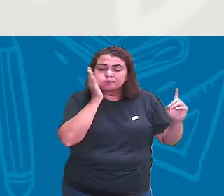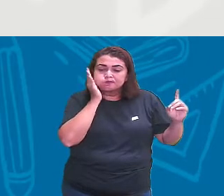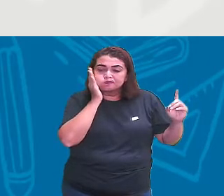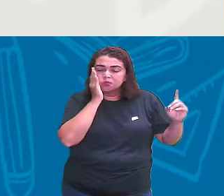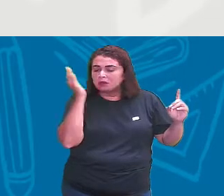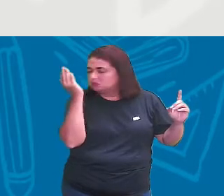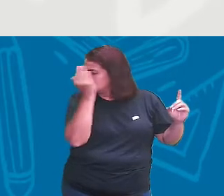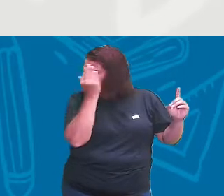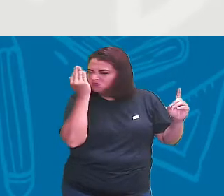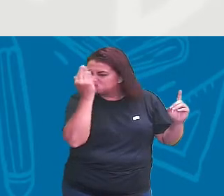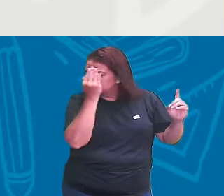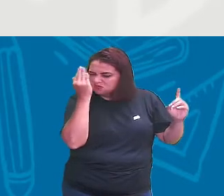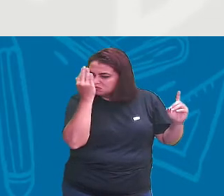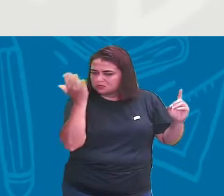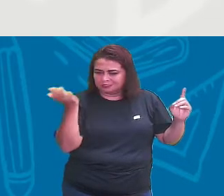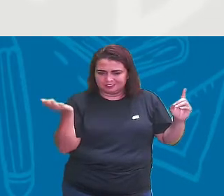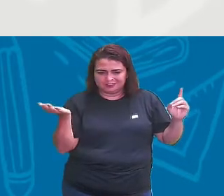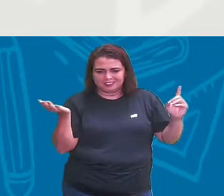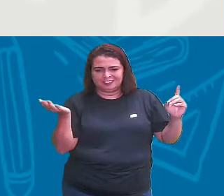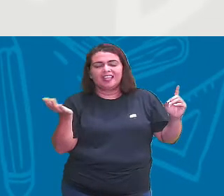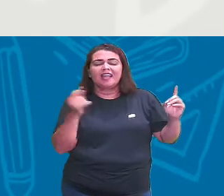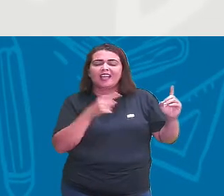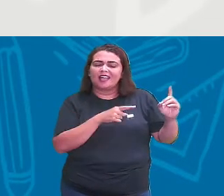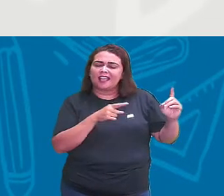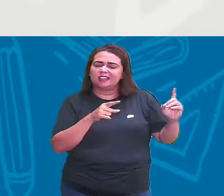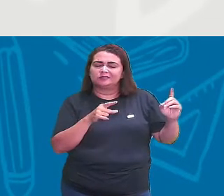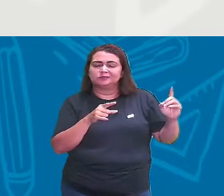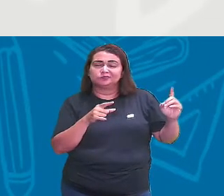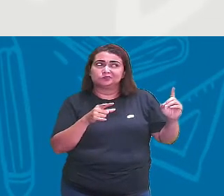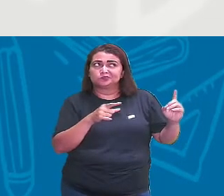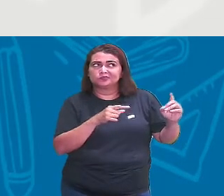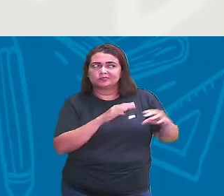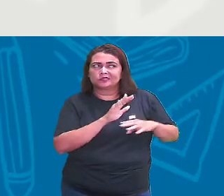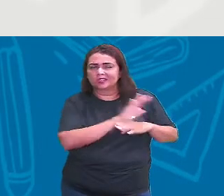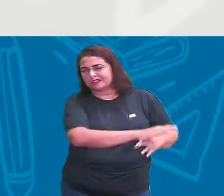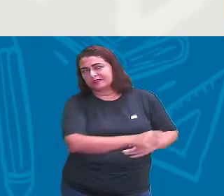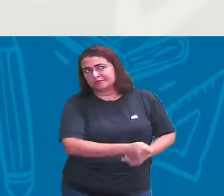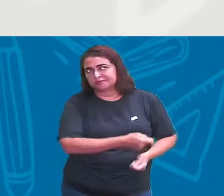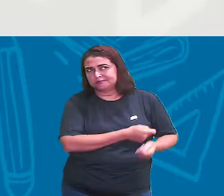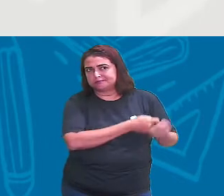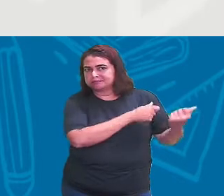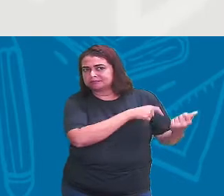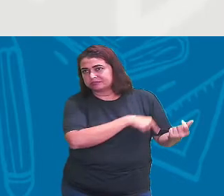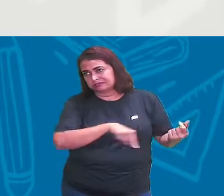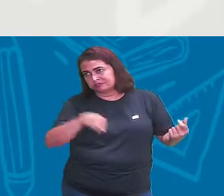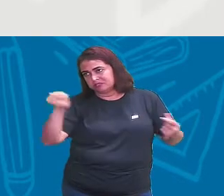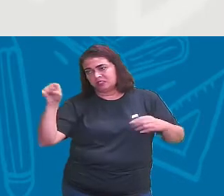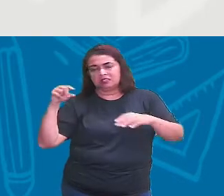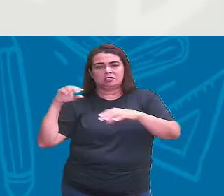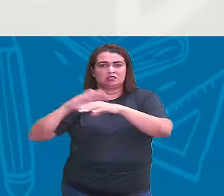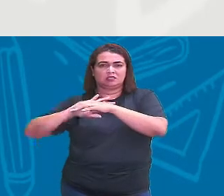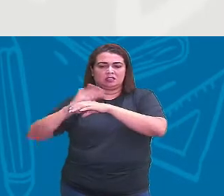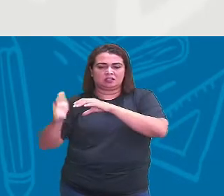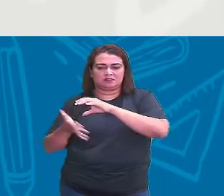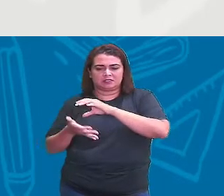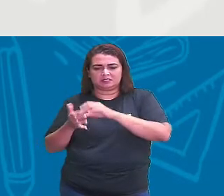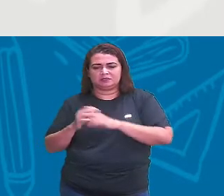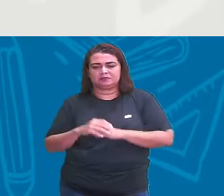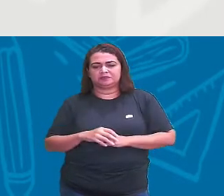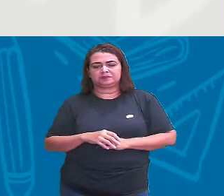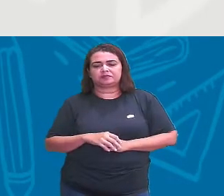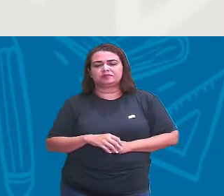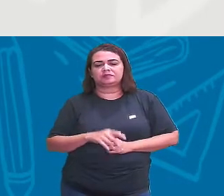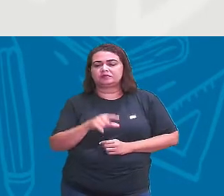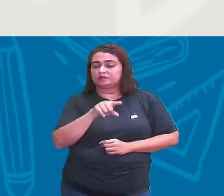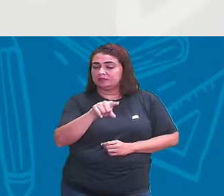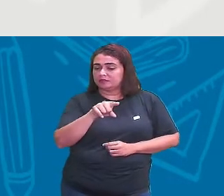boa e levou Douglas lá na caverna. E agora me responde para você, tá bom? Não é com relação